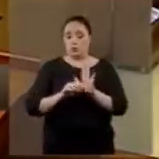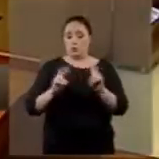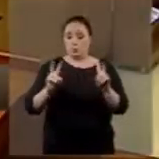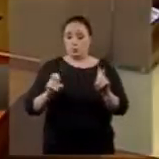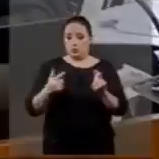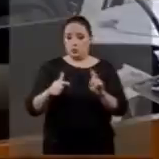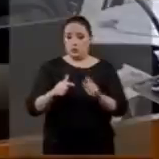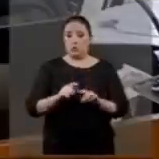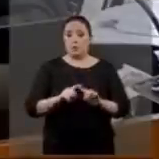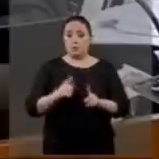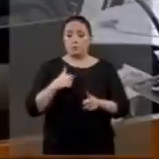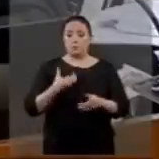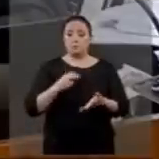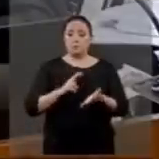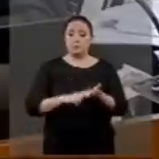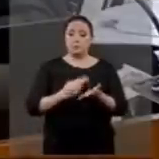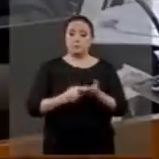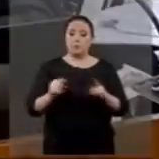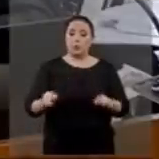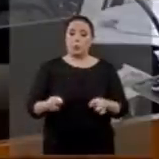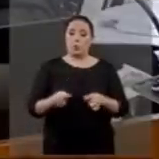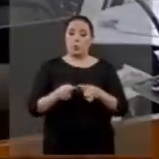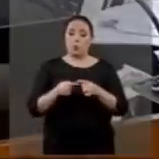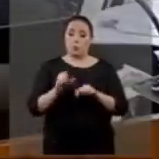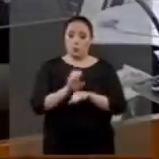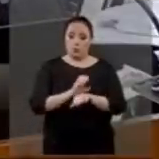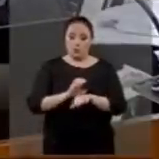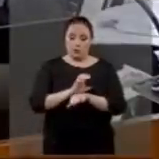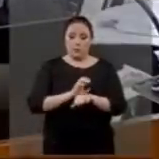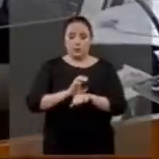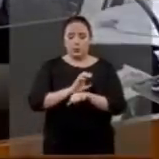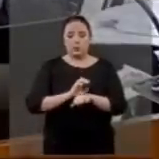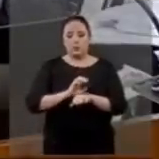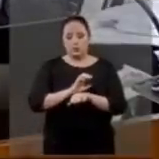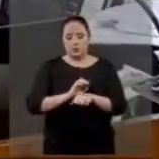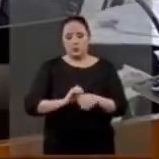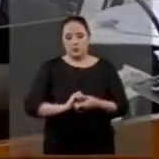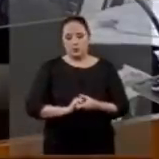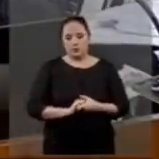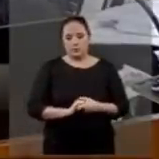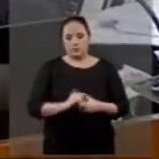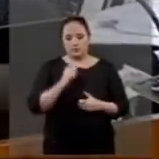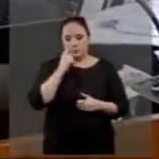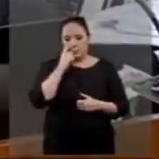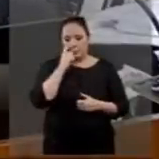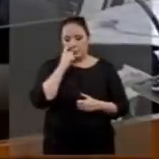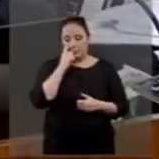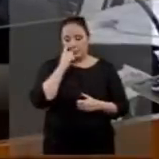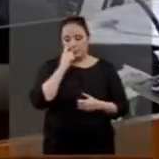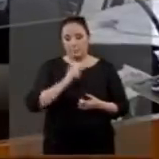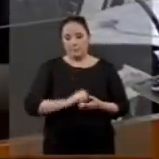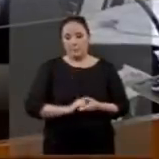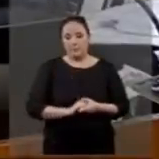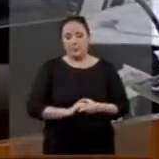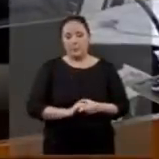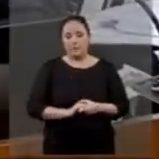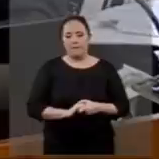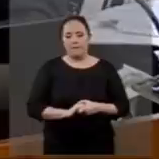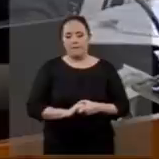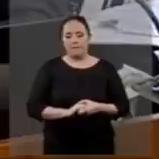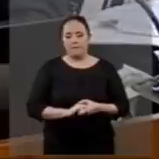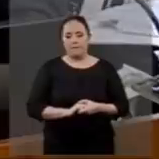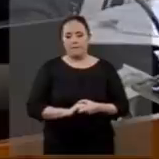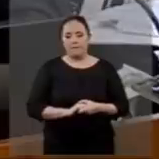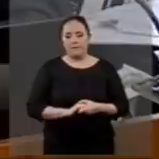dar a interpretação conforme, apesar, pode até ser desnecessário, mas com a receita nunca se